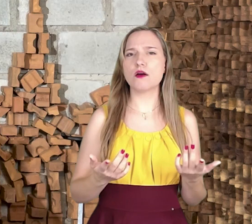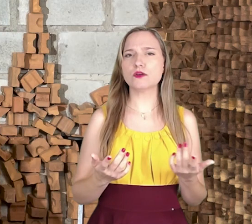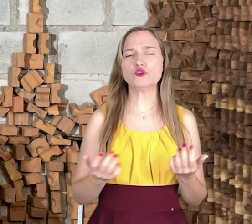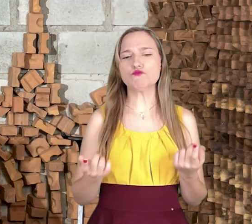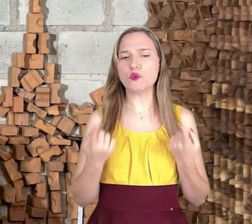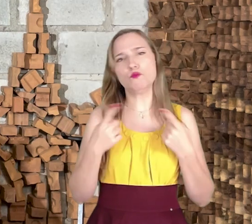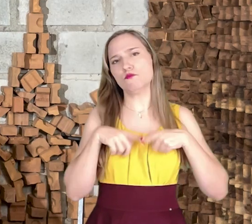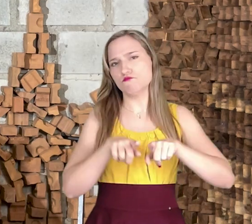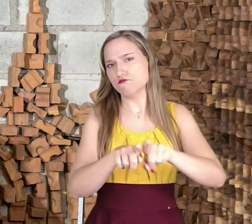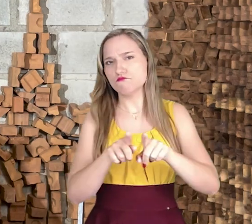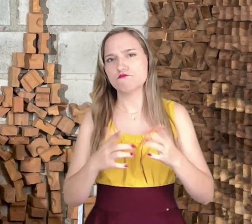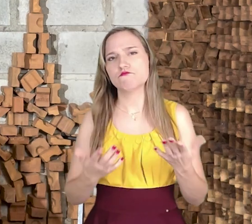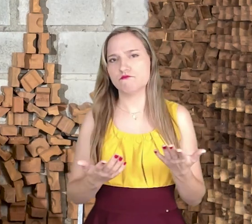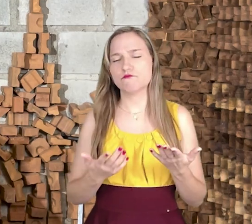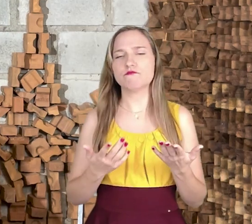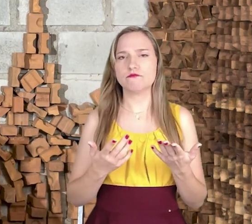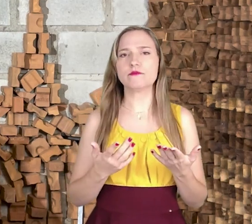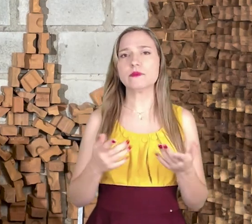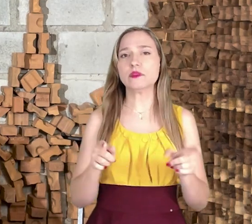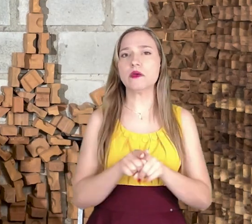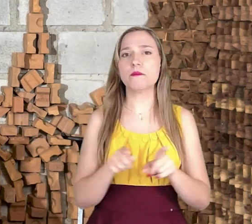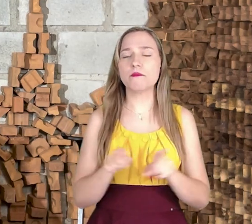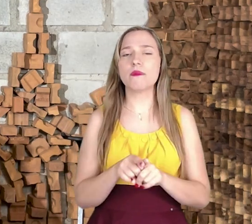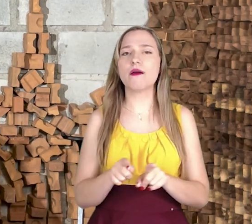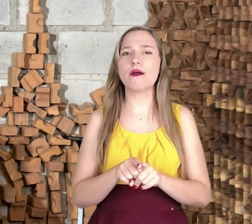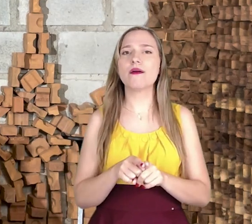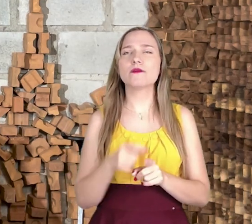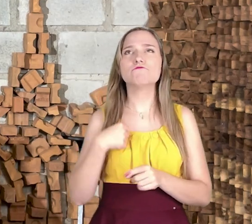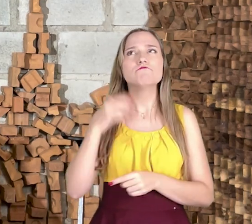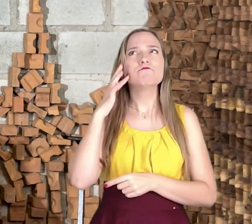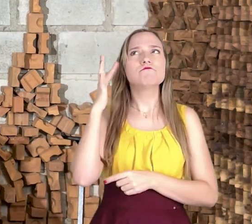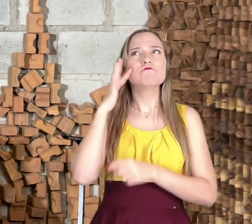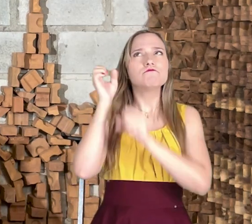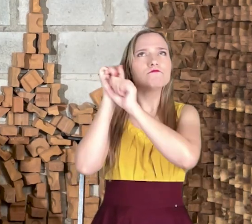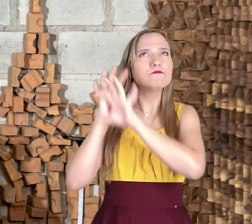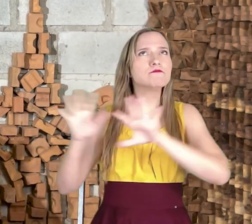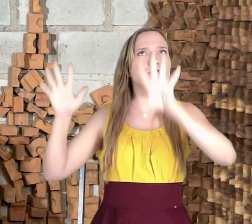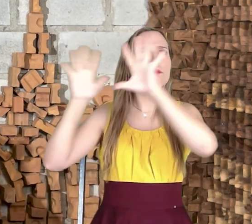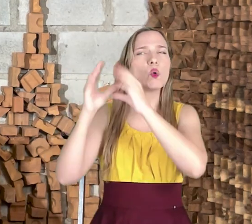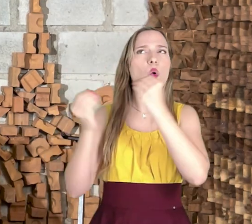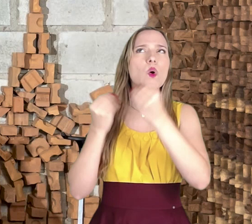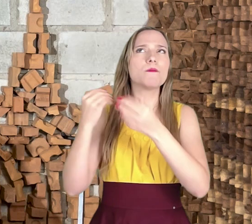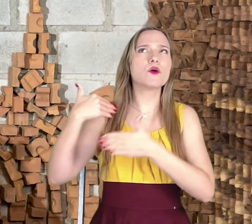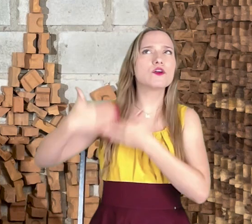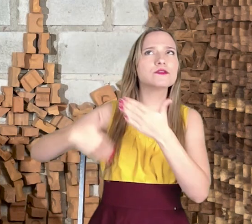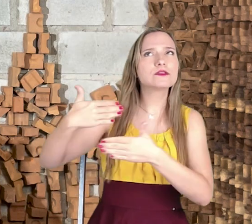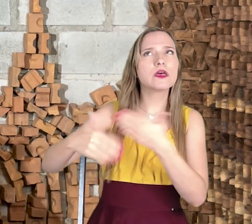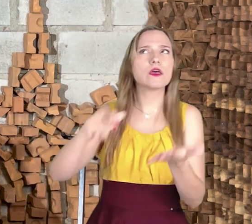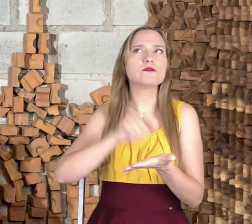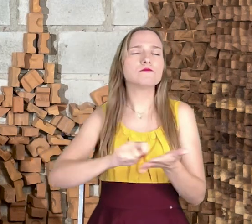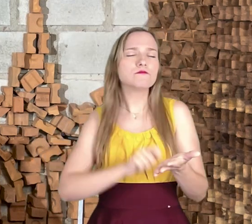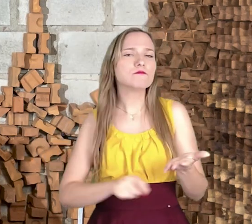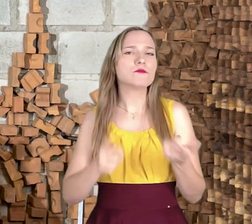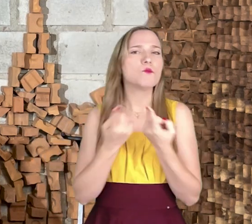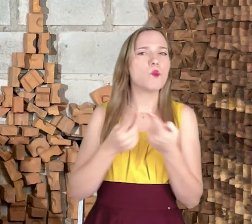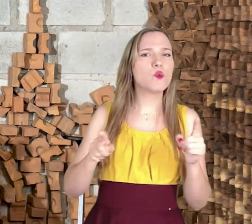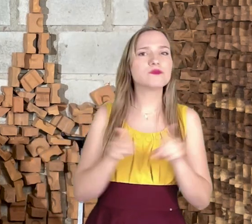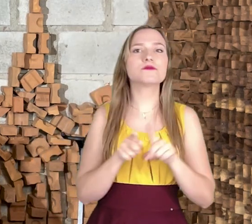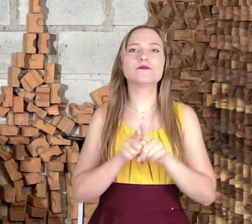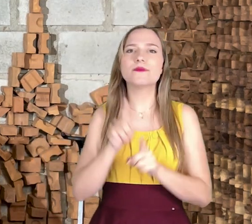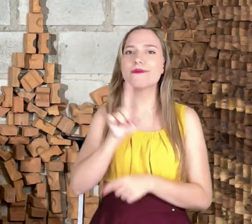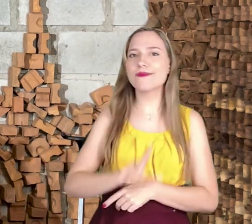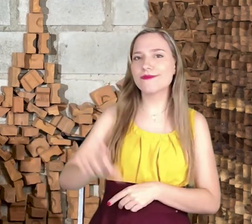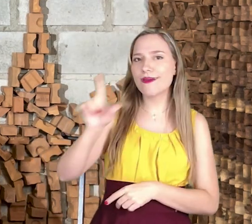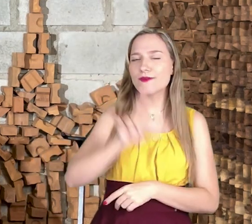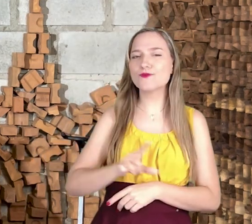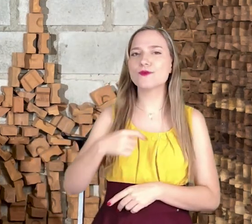ou tanto fisicamente quanto somente mentalmente, todo esse processo, às vezes, tanto musical quanto literário, mental,